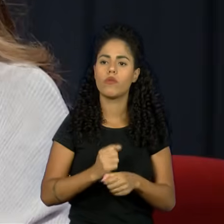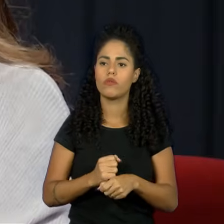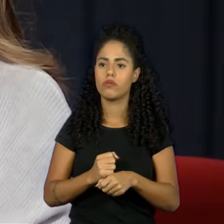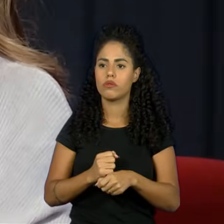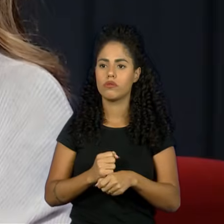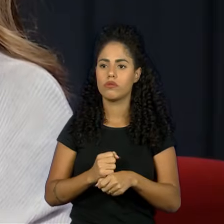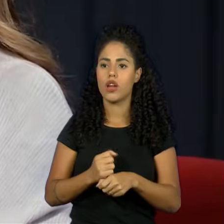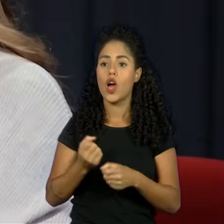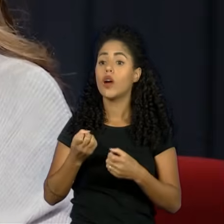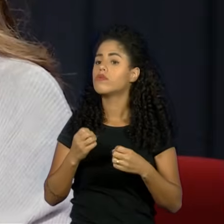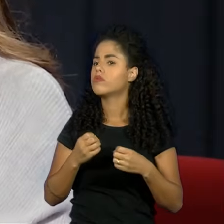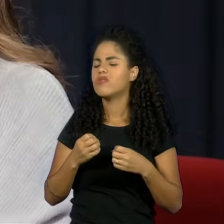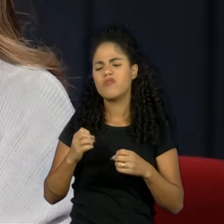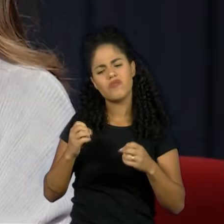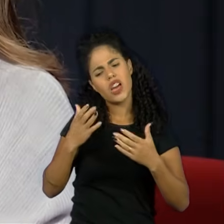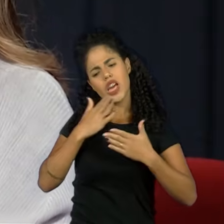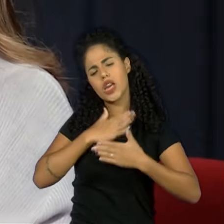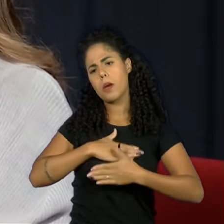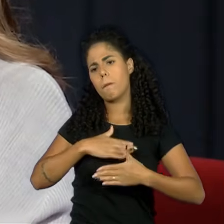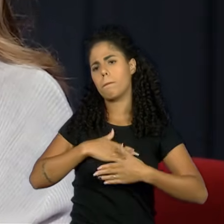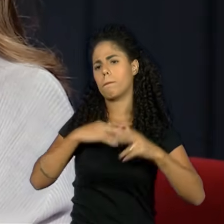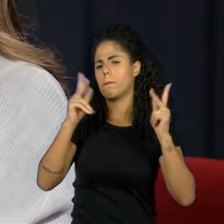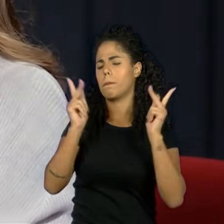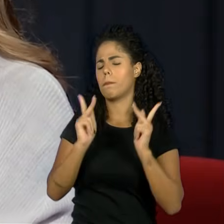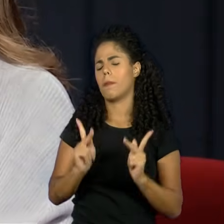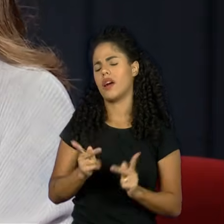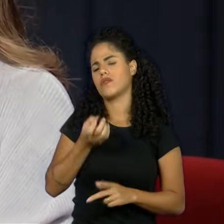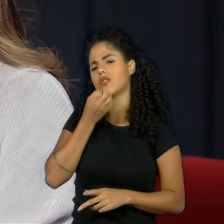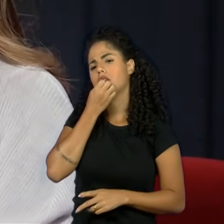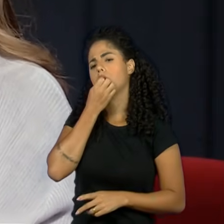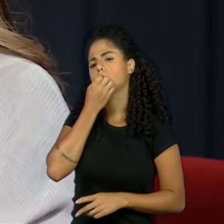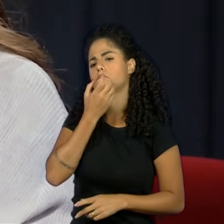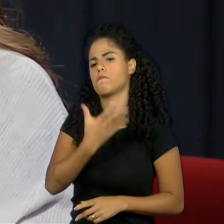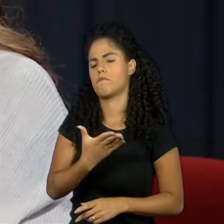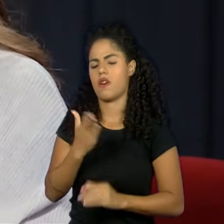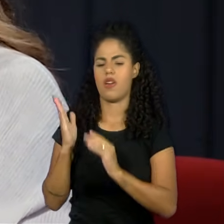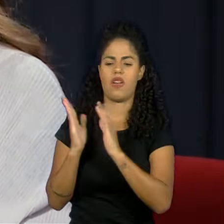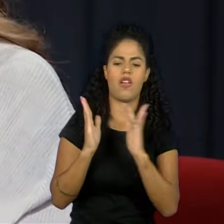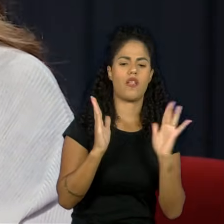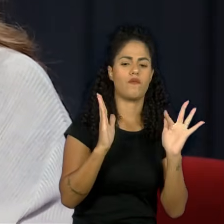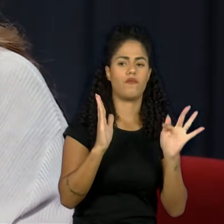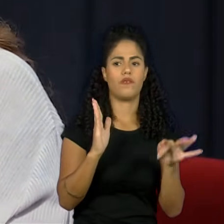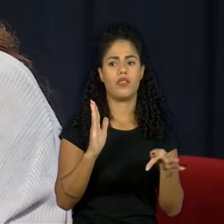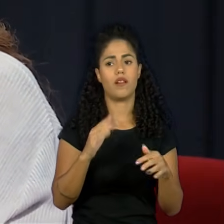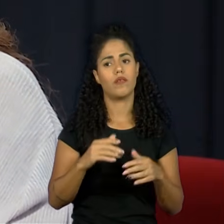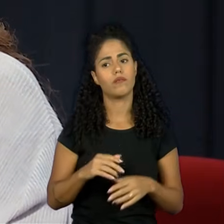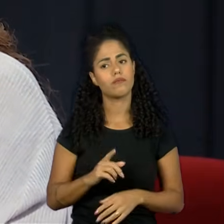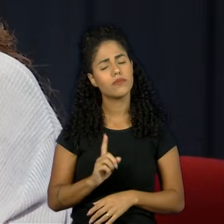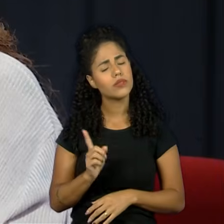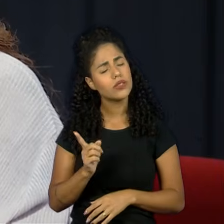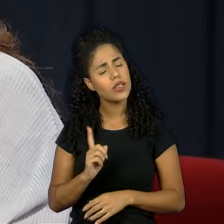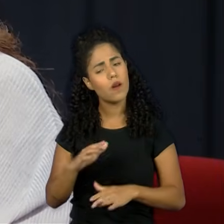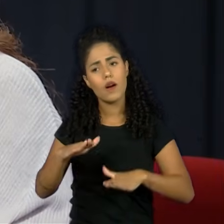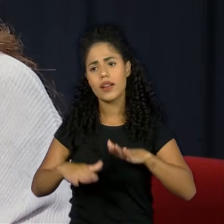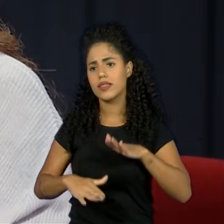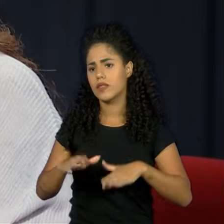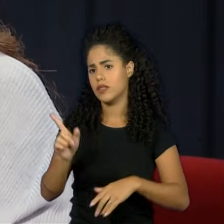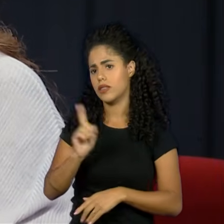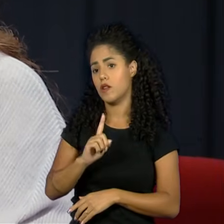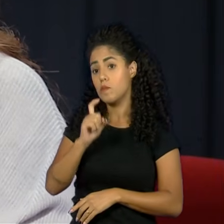dar certo, fica tranquilo que tudo vai ficar bem no final. Porque pode ser que não fique, então não pode